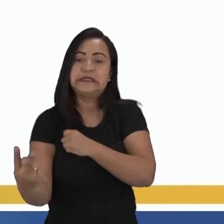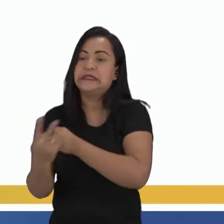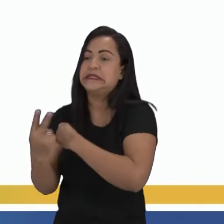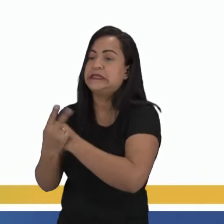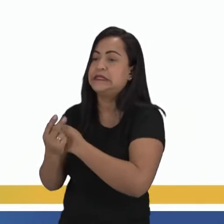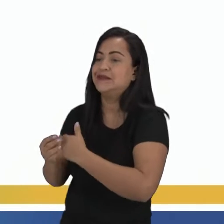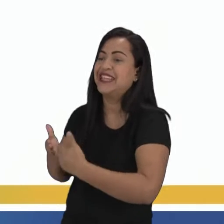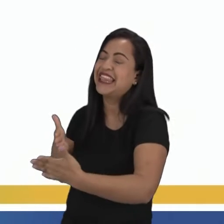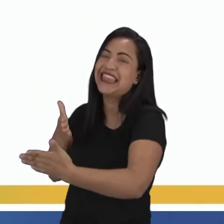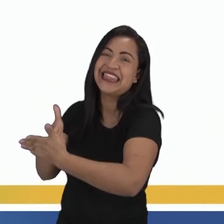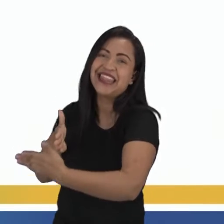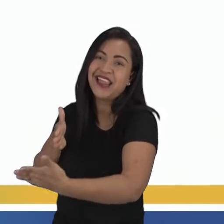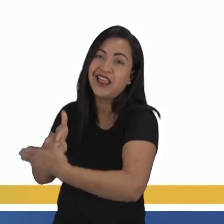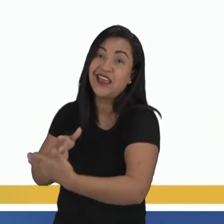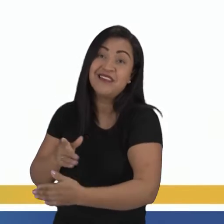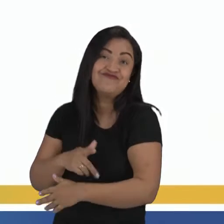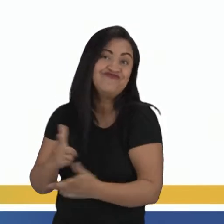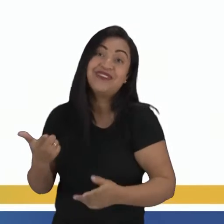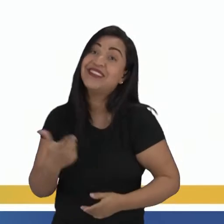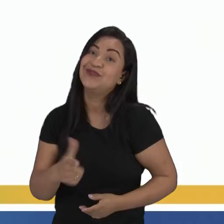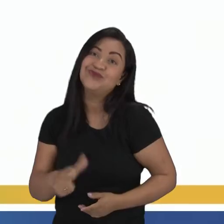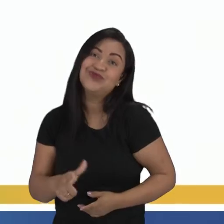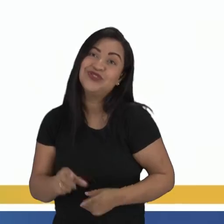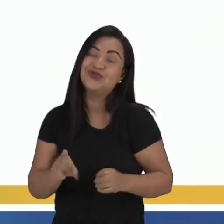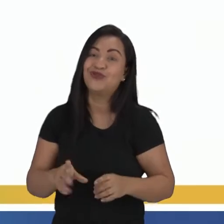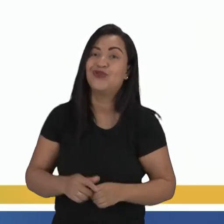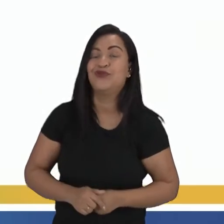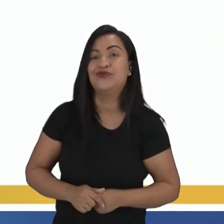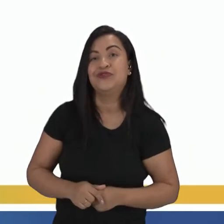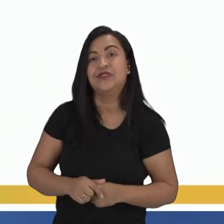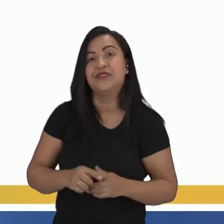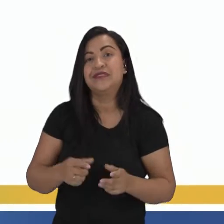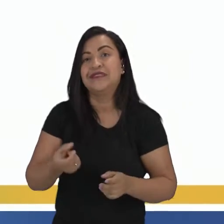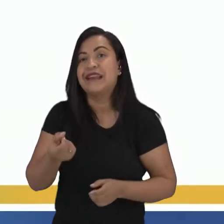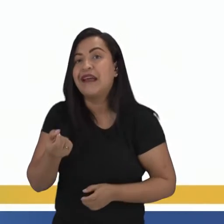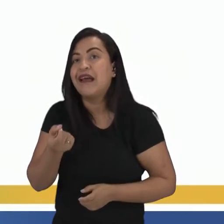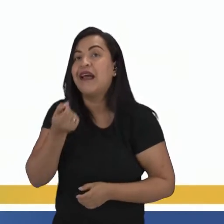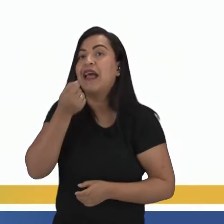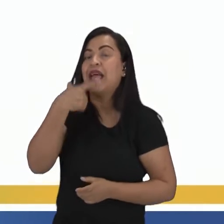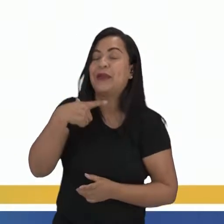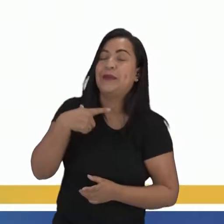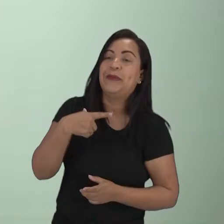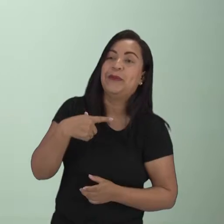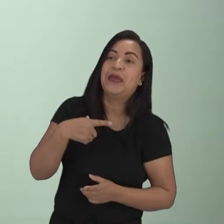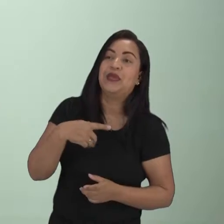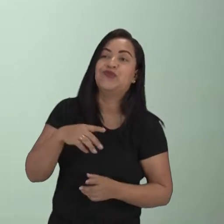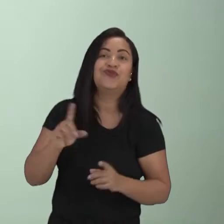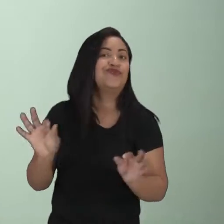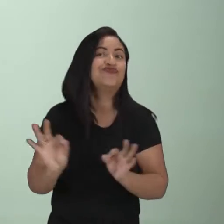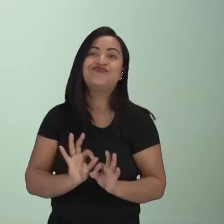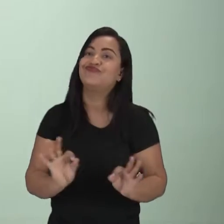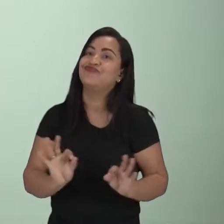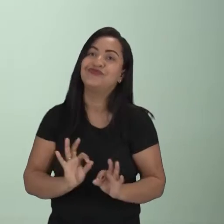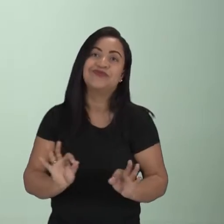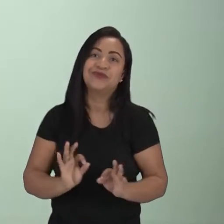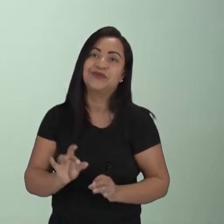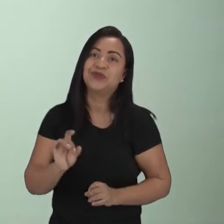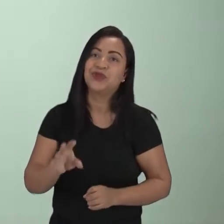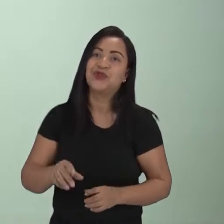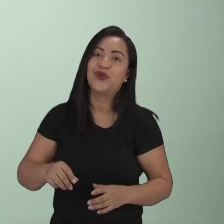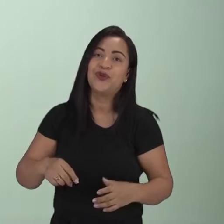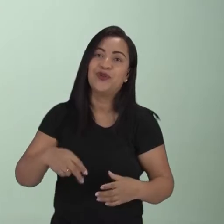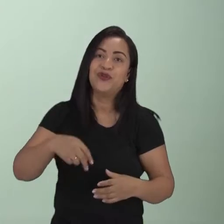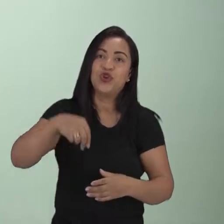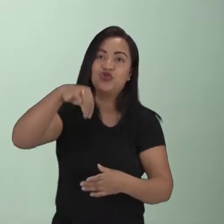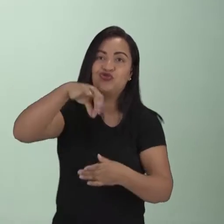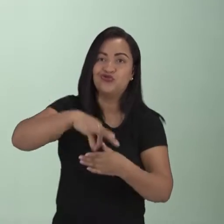eram antibióticos ou plantas medicinais, ou até mesmo a religiosidade que contribuía com a fé, já que as pessoas acreditavam